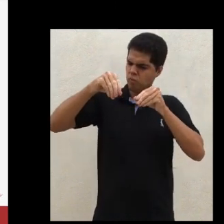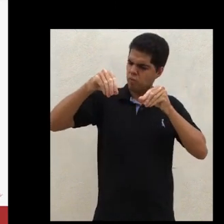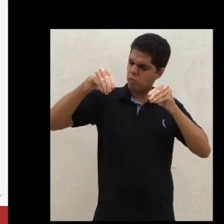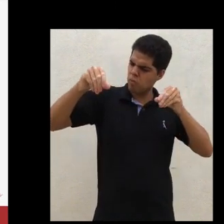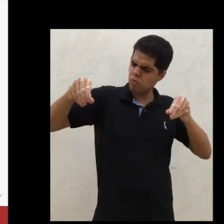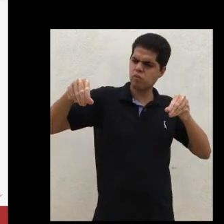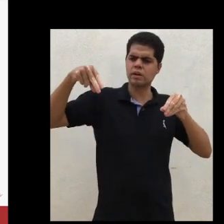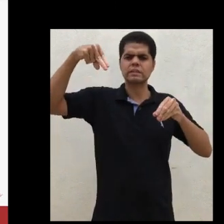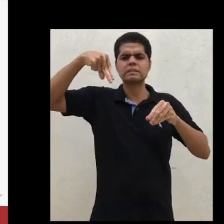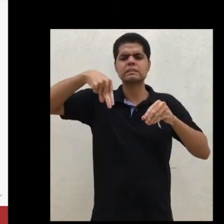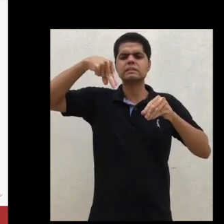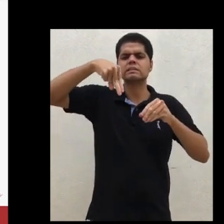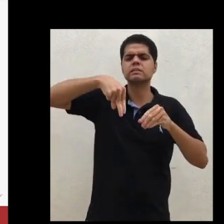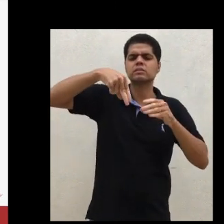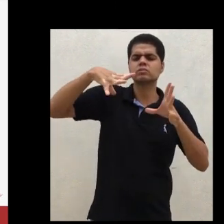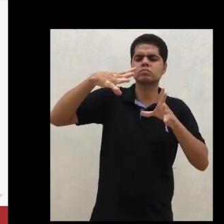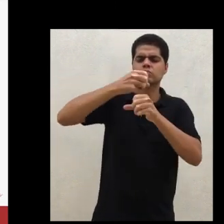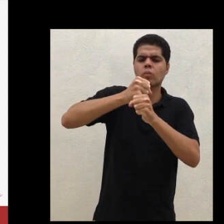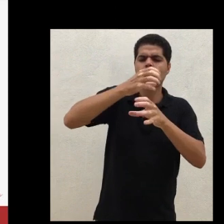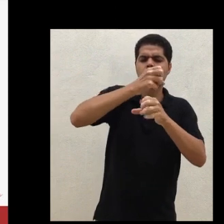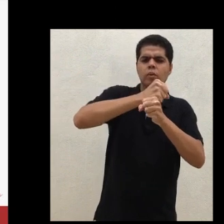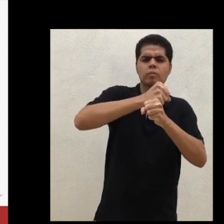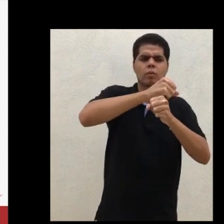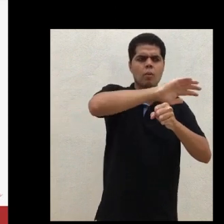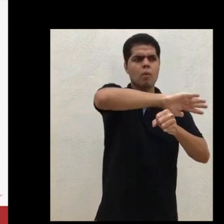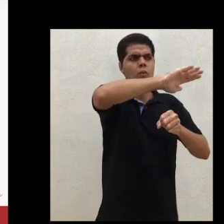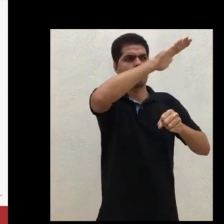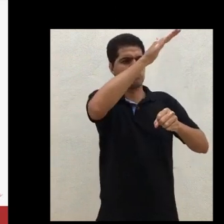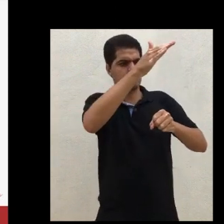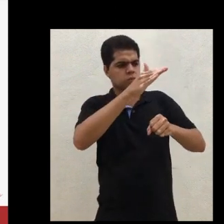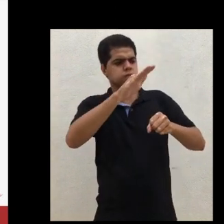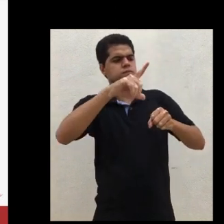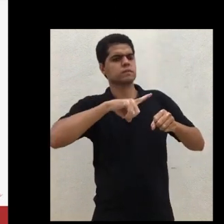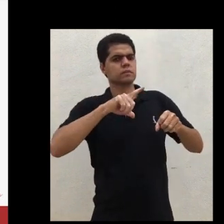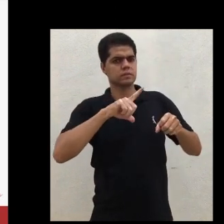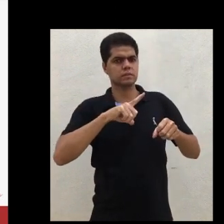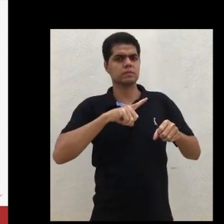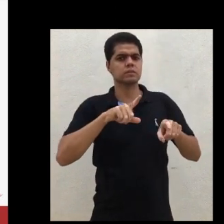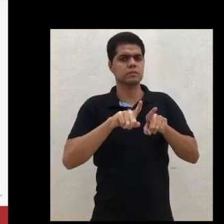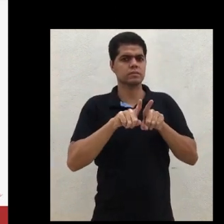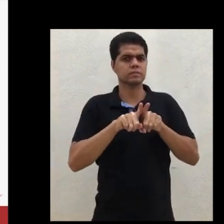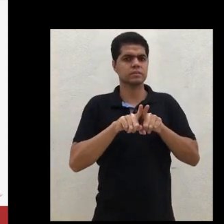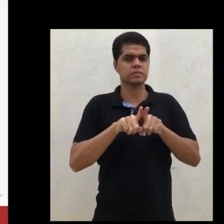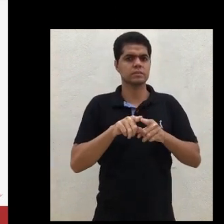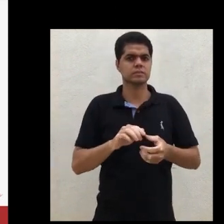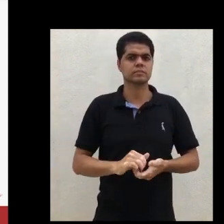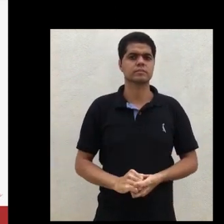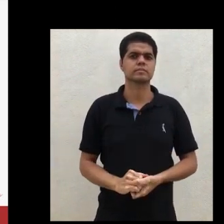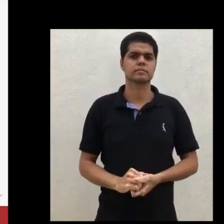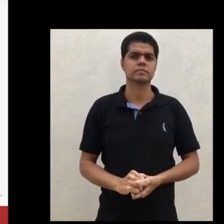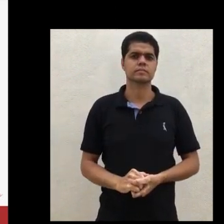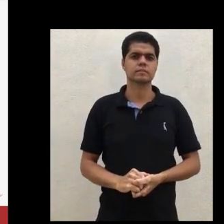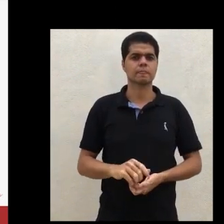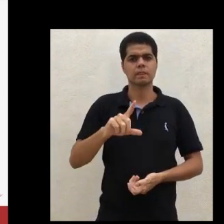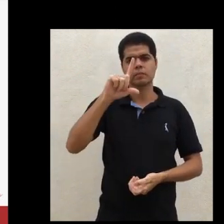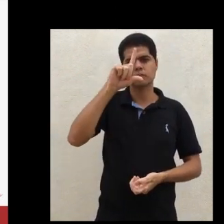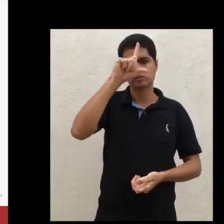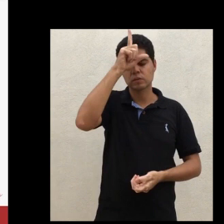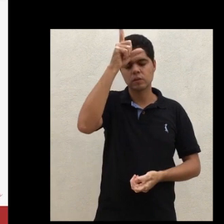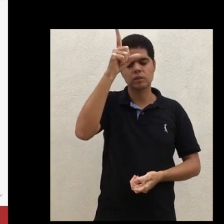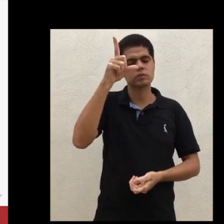de areia se formou um monte, então n menos 1 grão de areia também vai formar um monte de areia. Né?